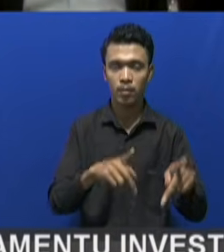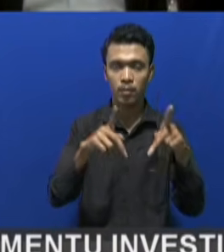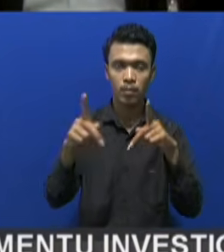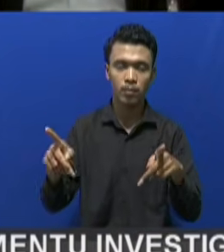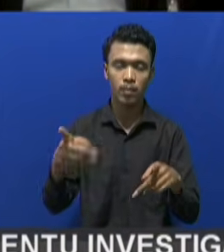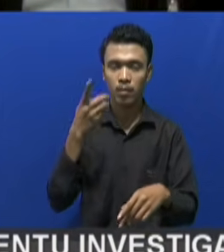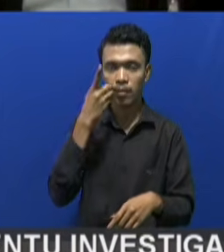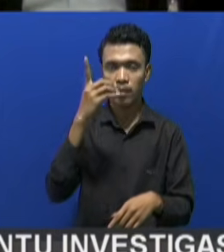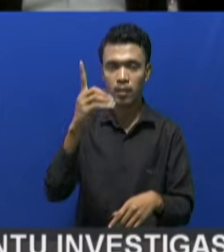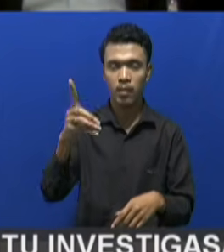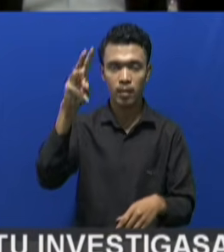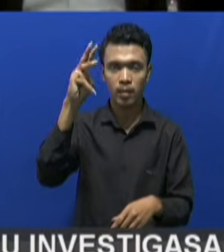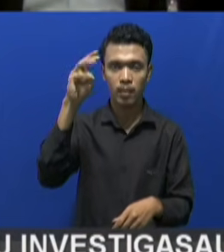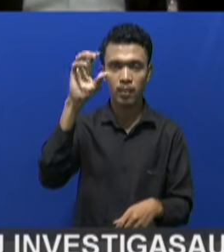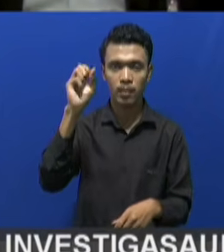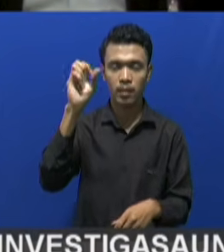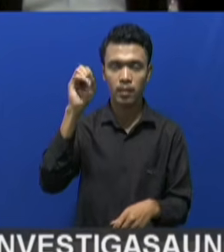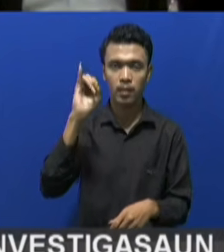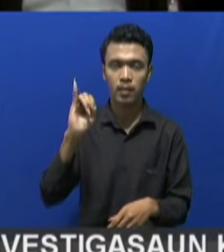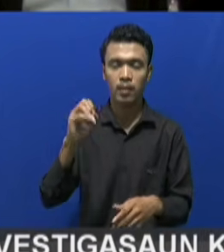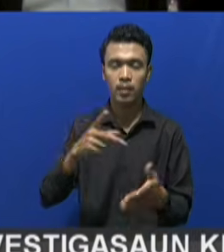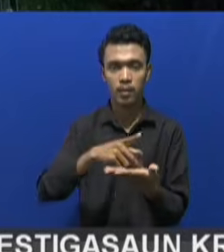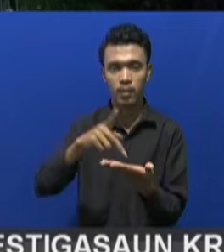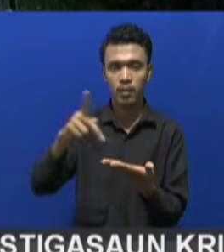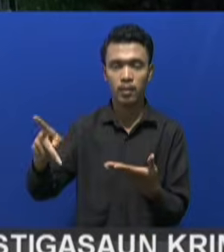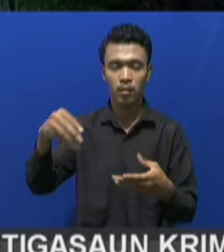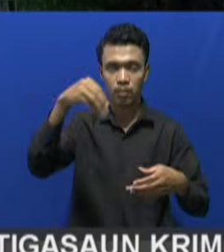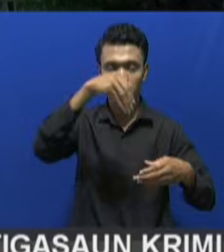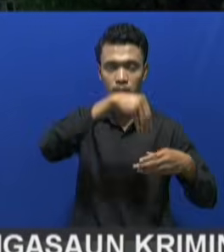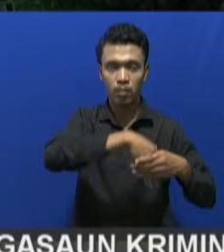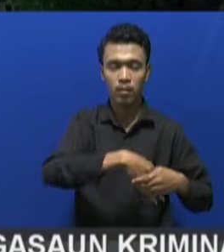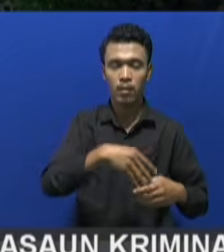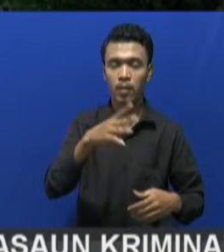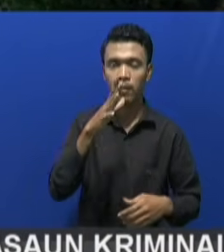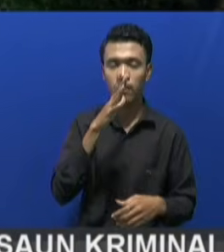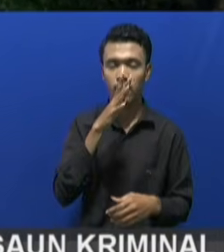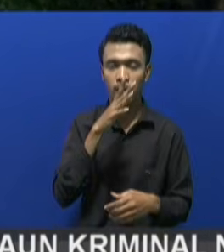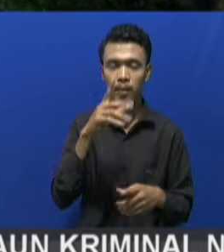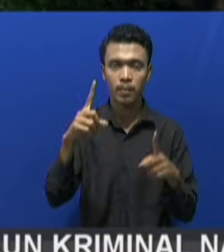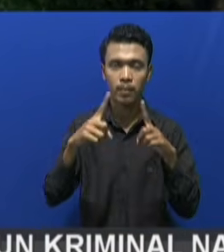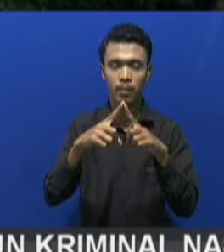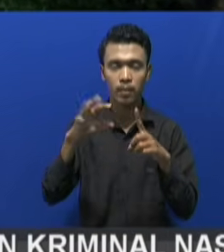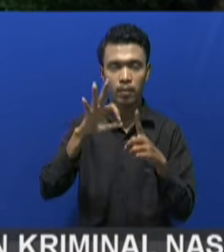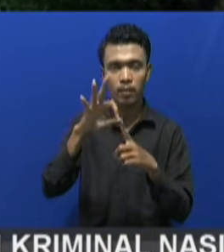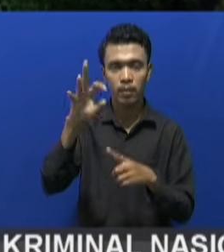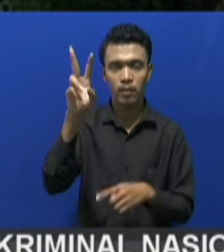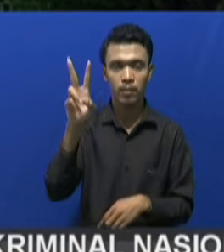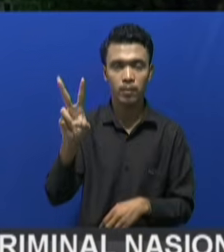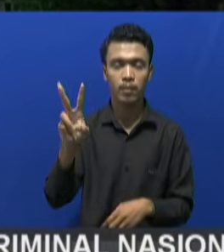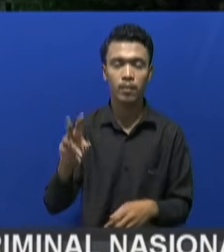Catac, MSC se halou pagamento da Bolsa da Mãe Condicional para fase segundo